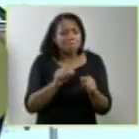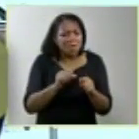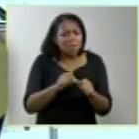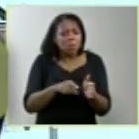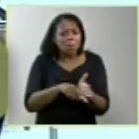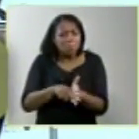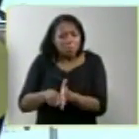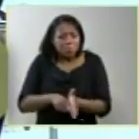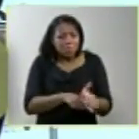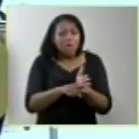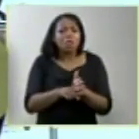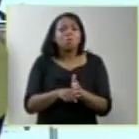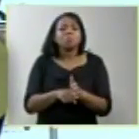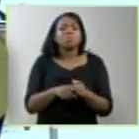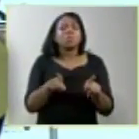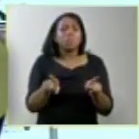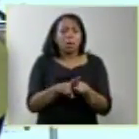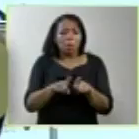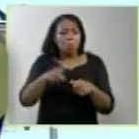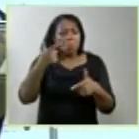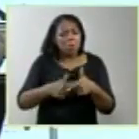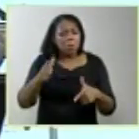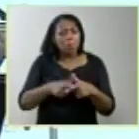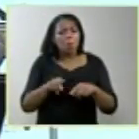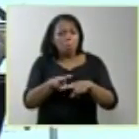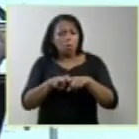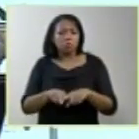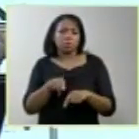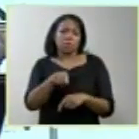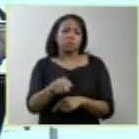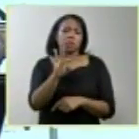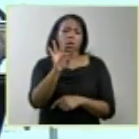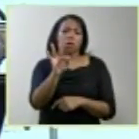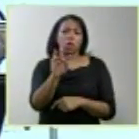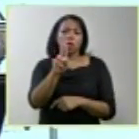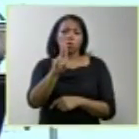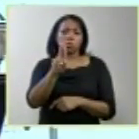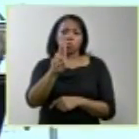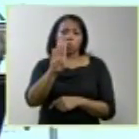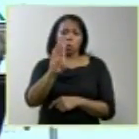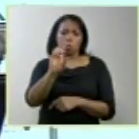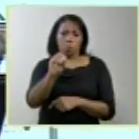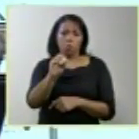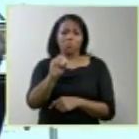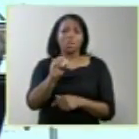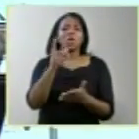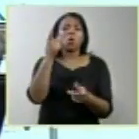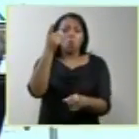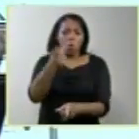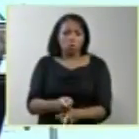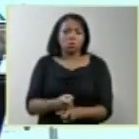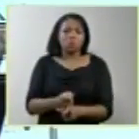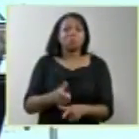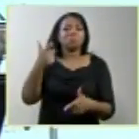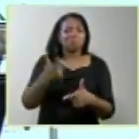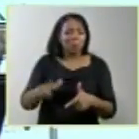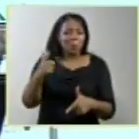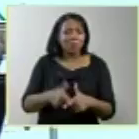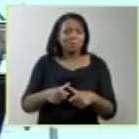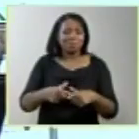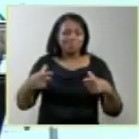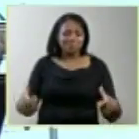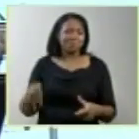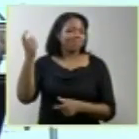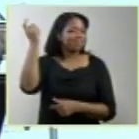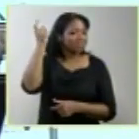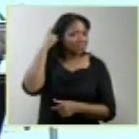451 casos de defeito de tubo neural e encontrou desses vários casos de anencefalia. E vocês podem